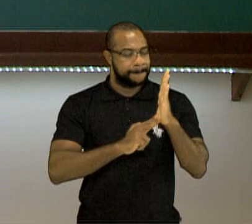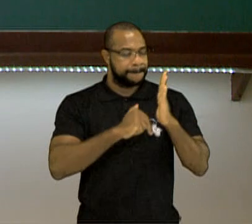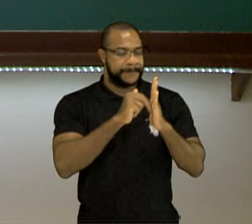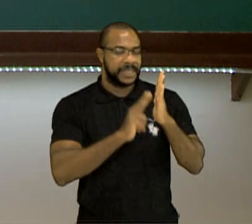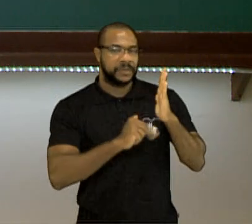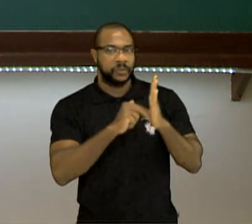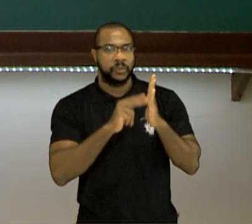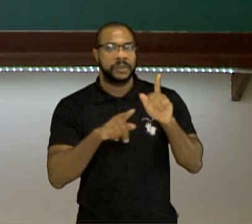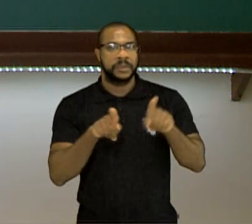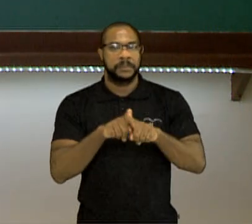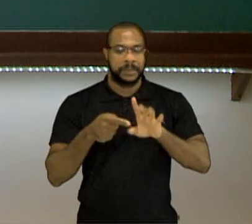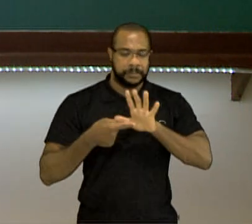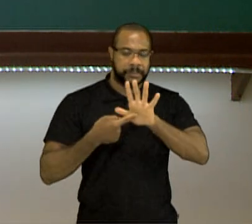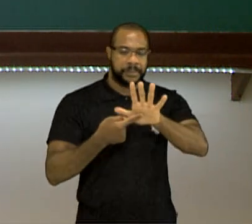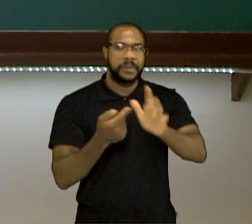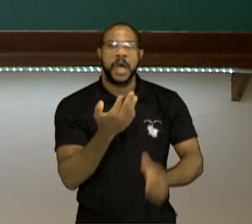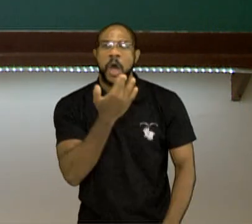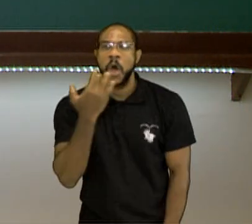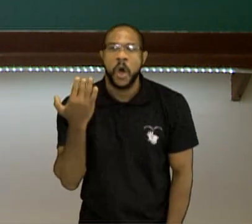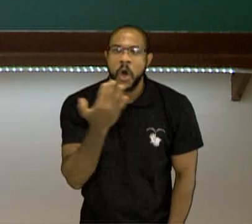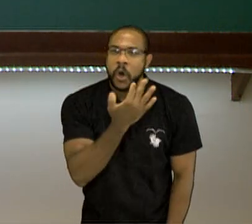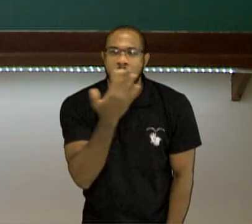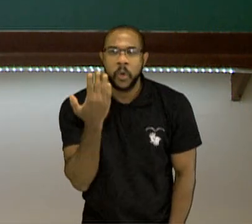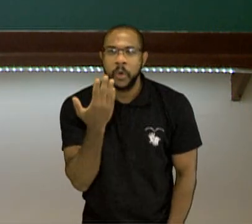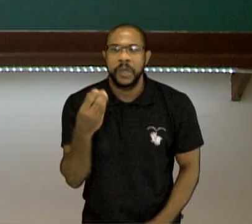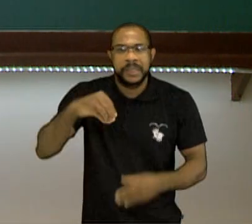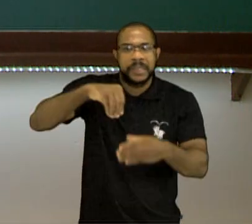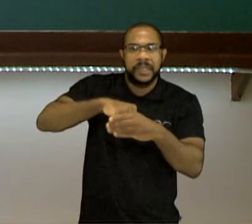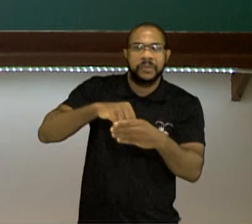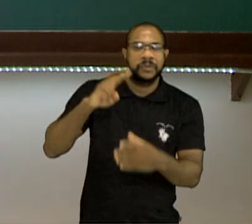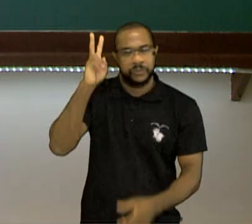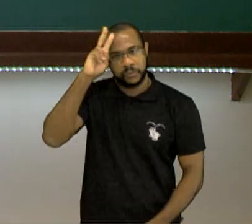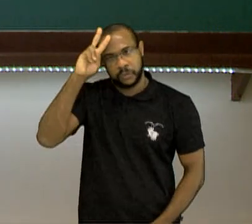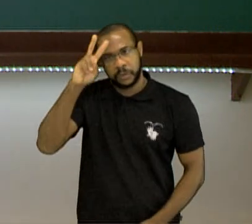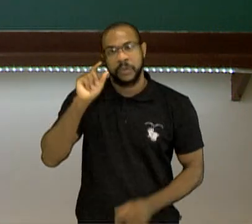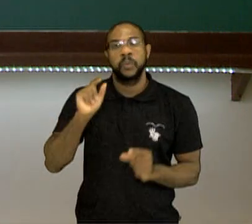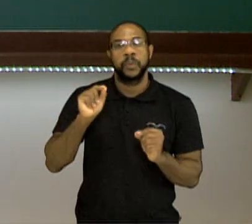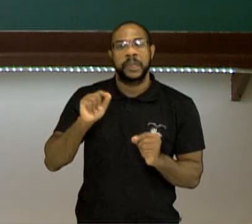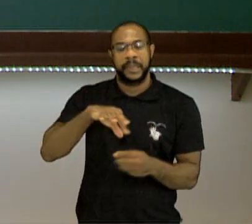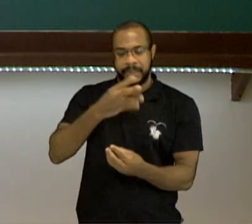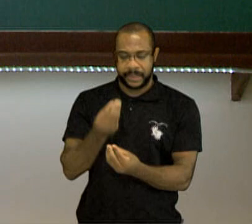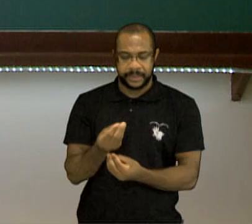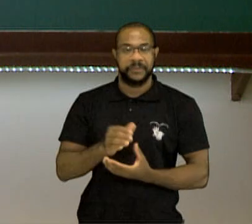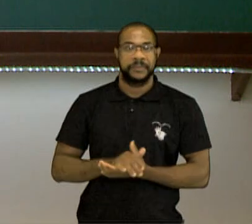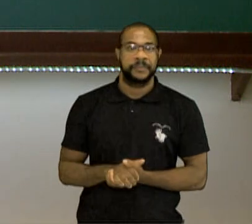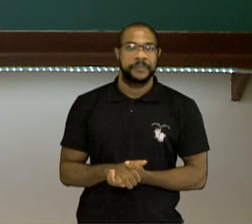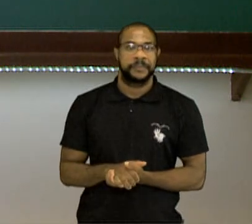a representação da cor na história da arte. Vamos lá, preparado?